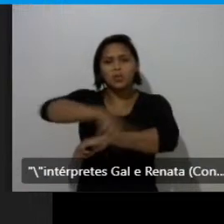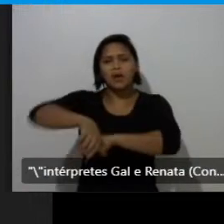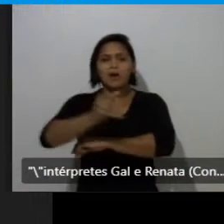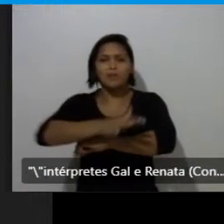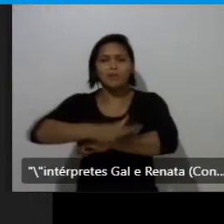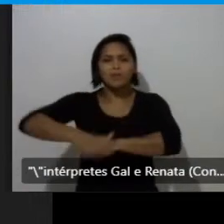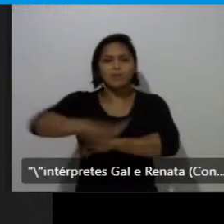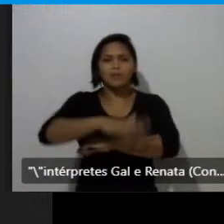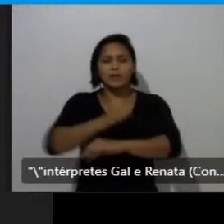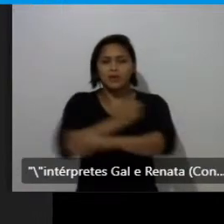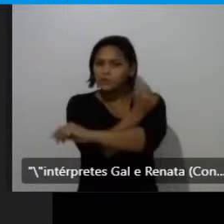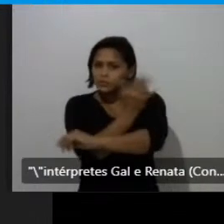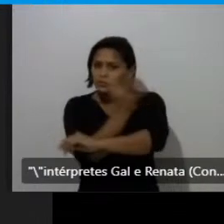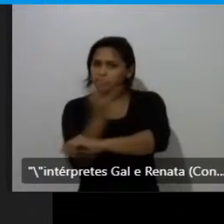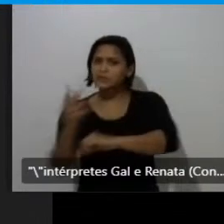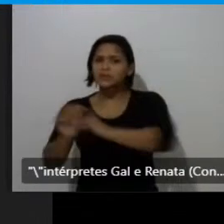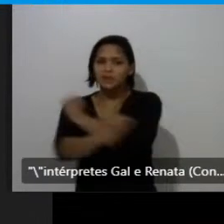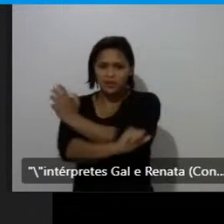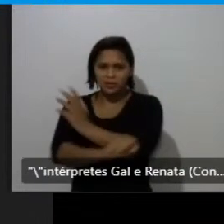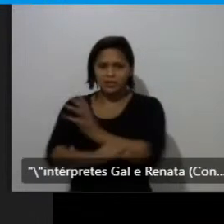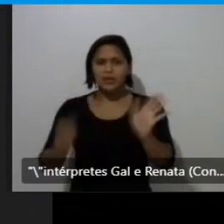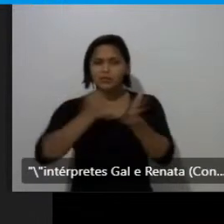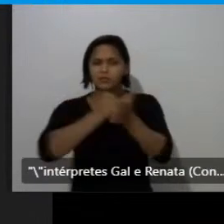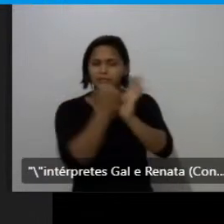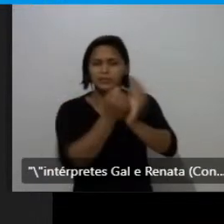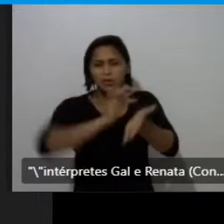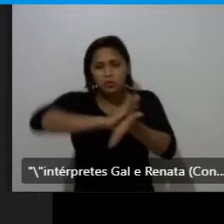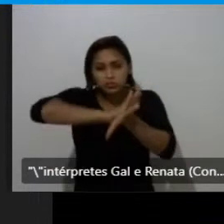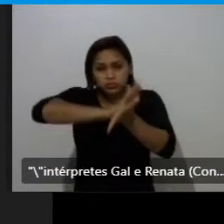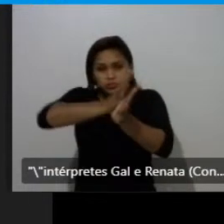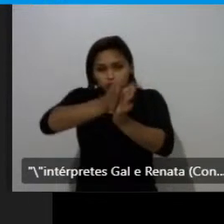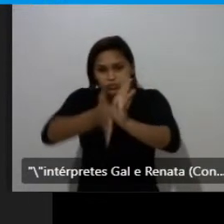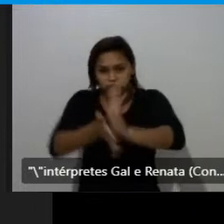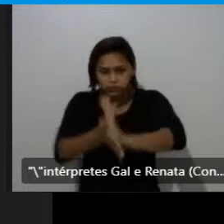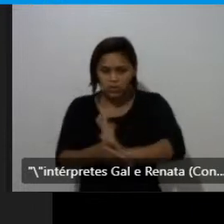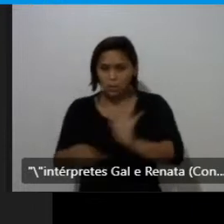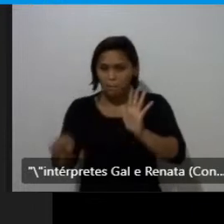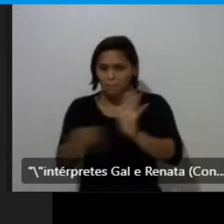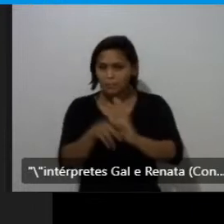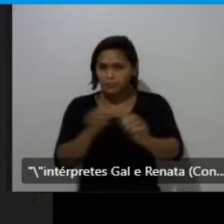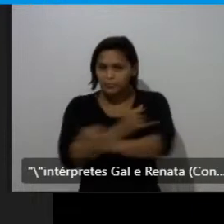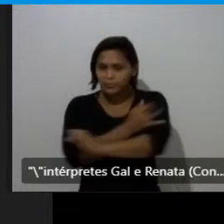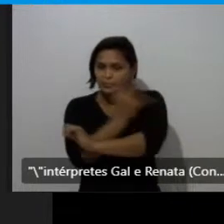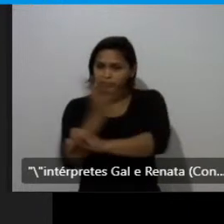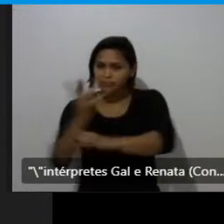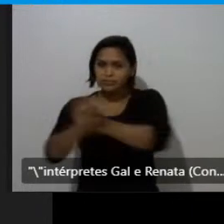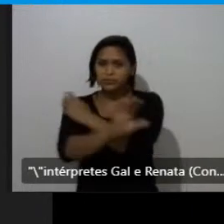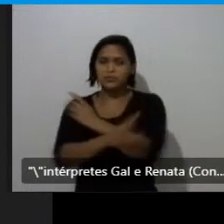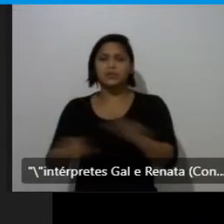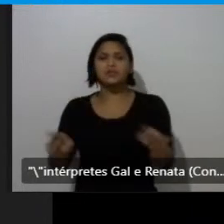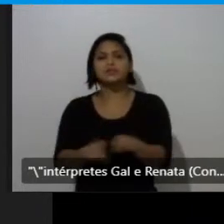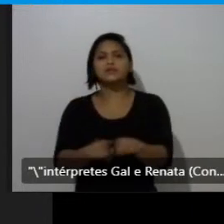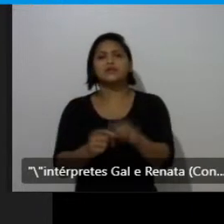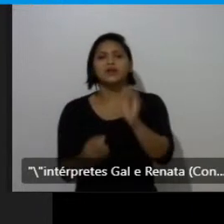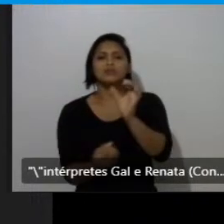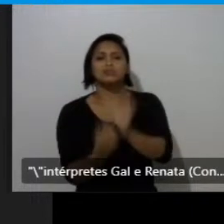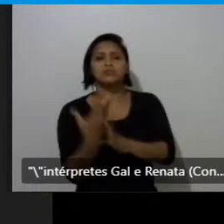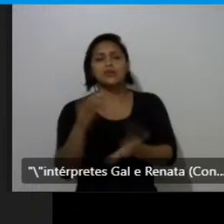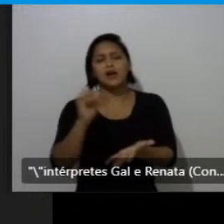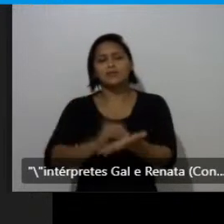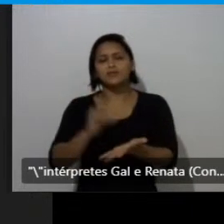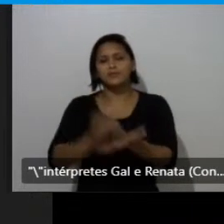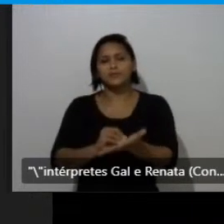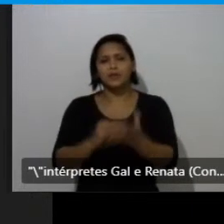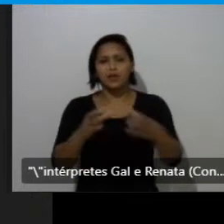num ambientalismo marcado por um racismo ambiental que também produz a inexistência dessas comunidades, que,